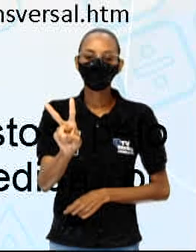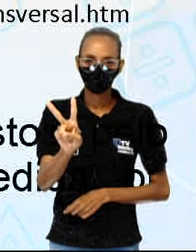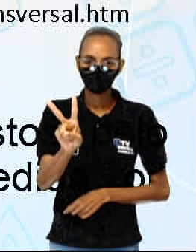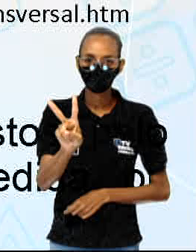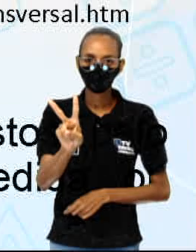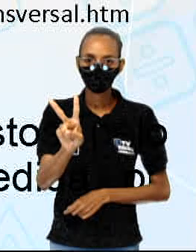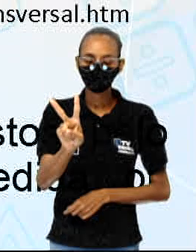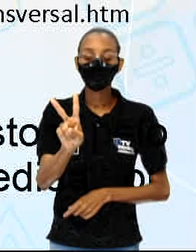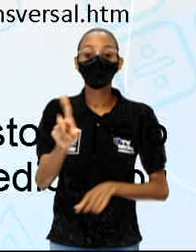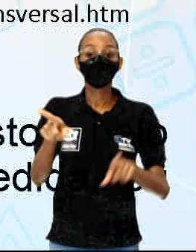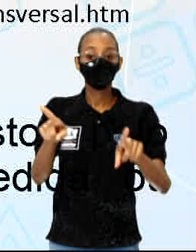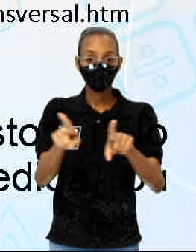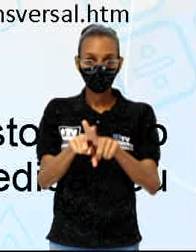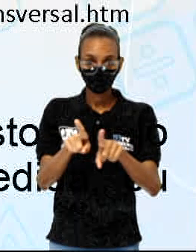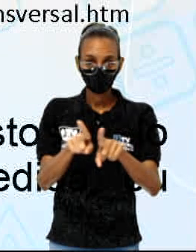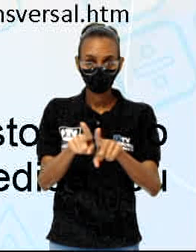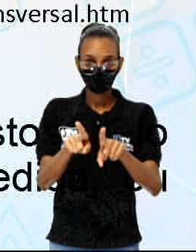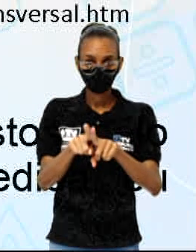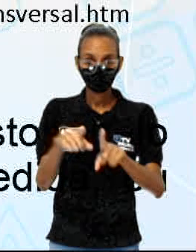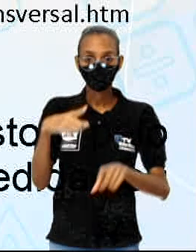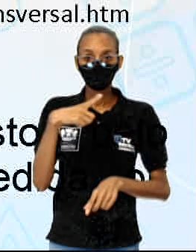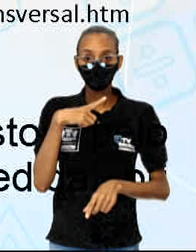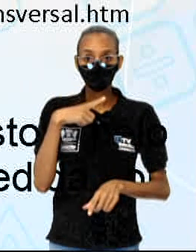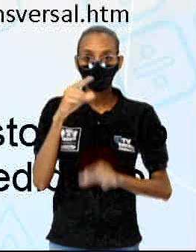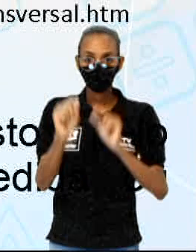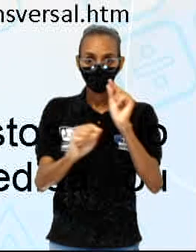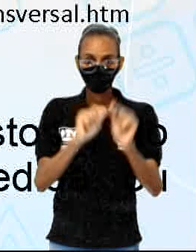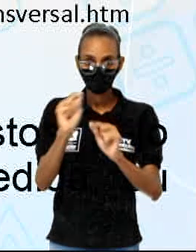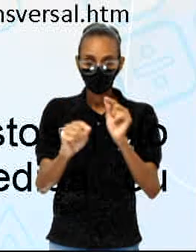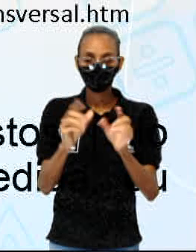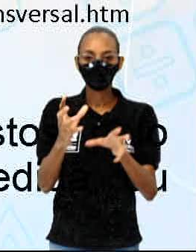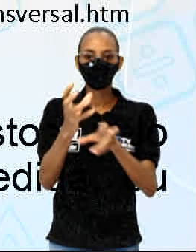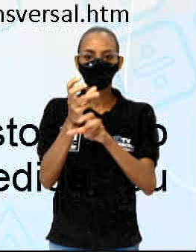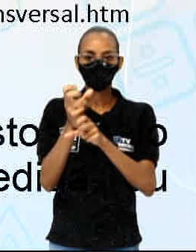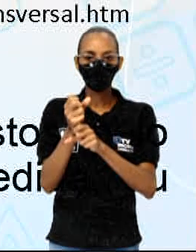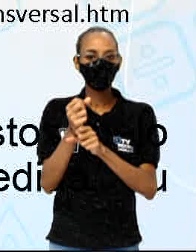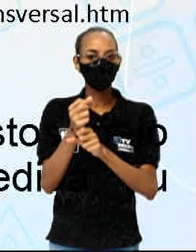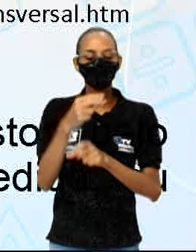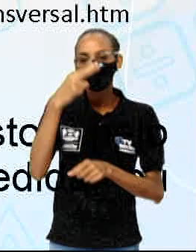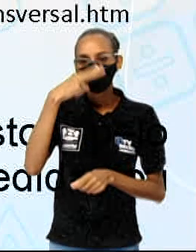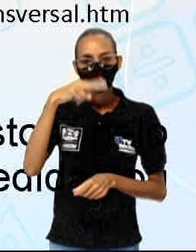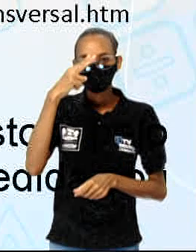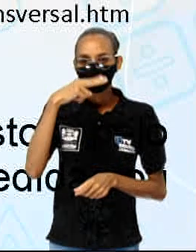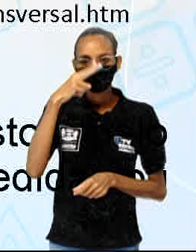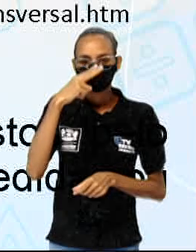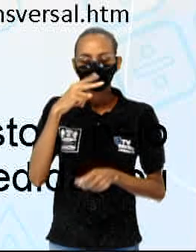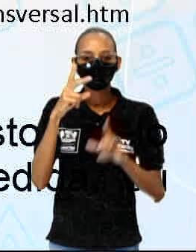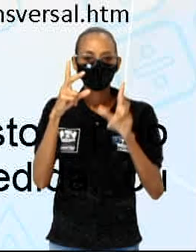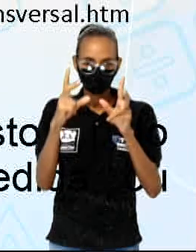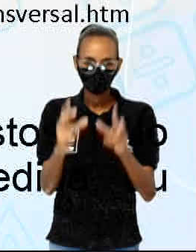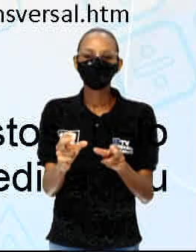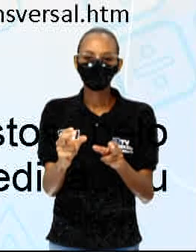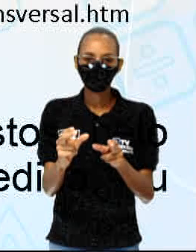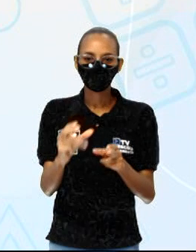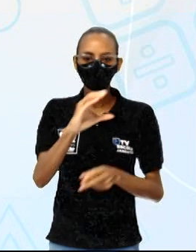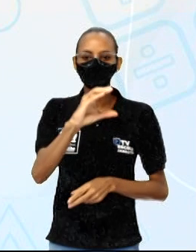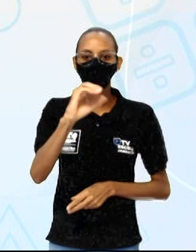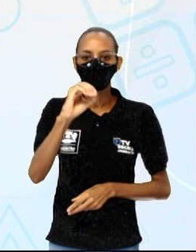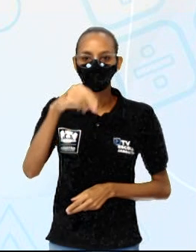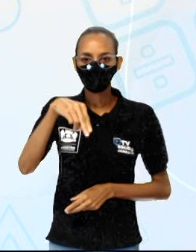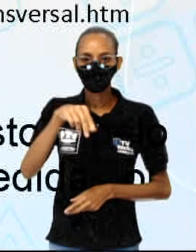eles também terão a mesma medida. Eles também serão